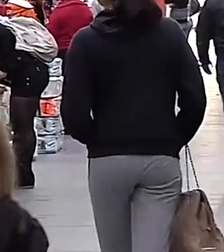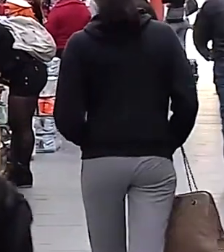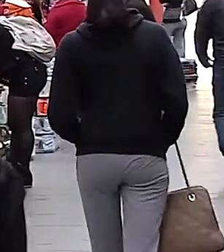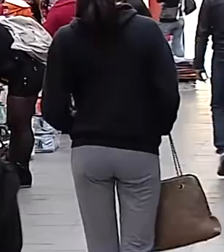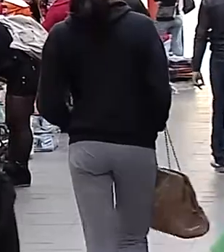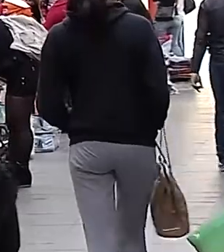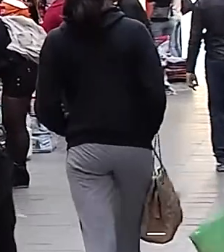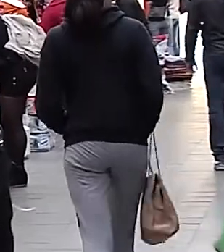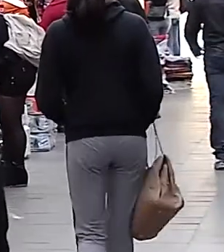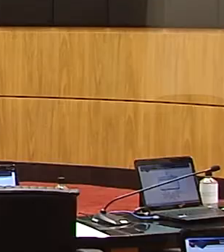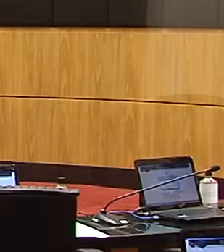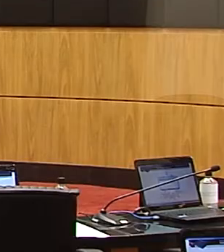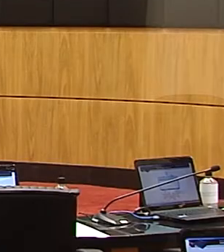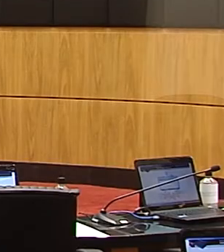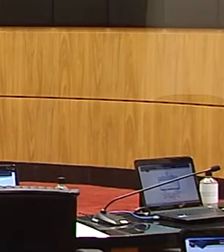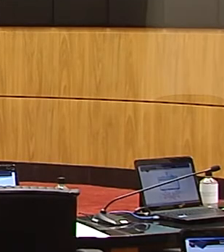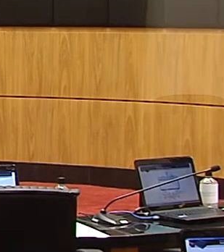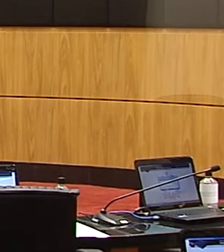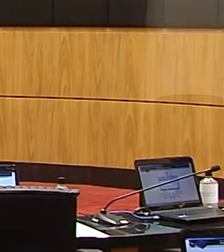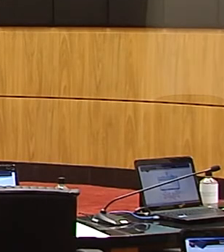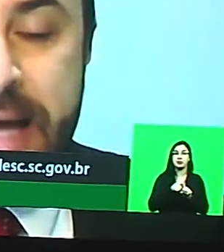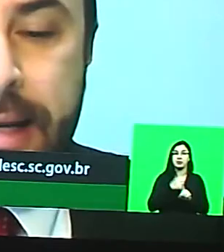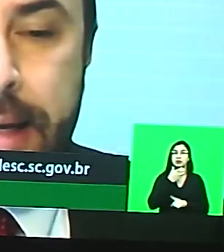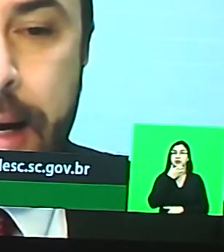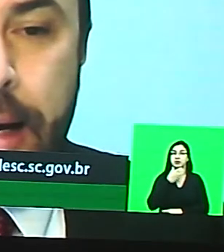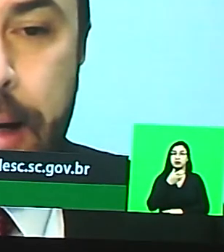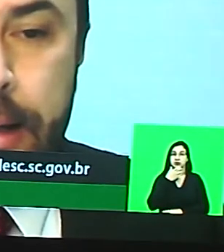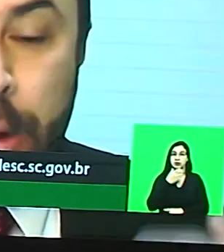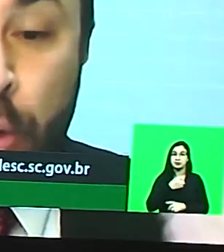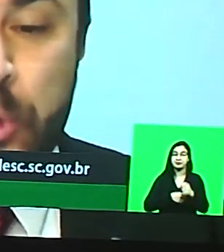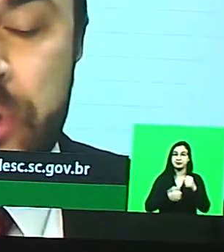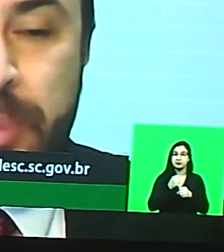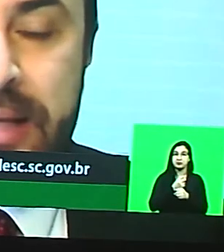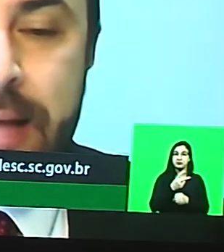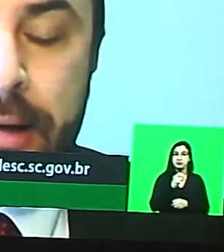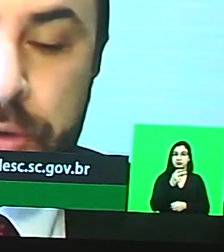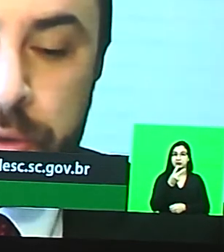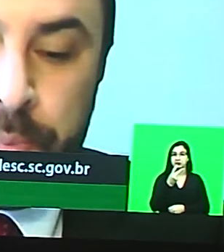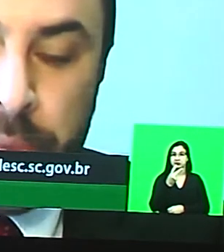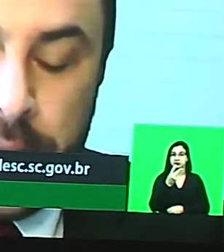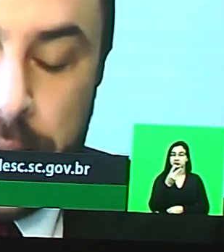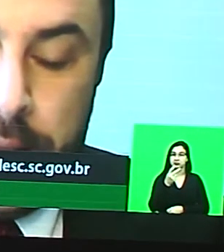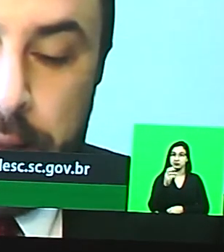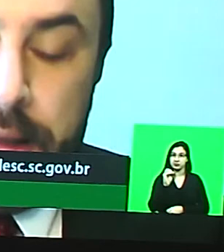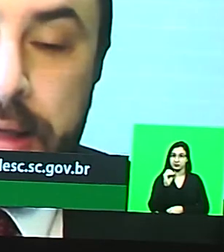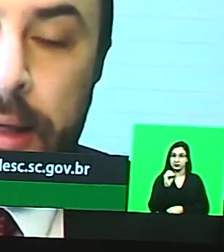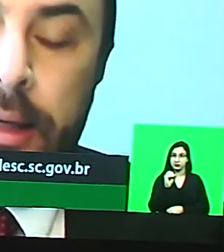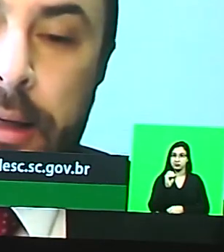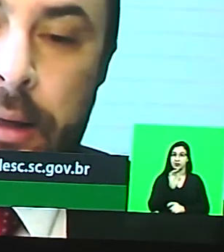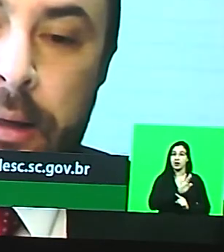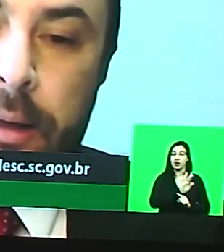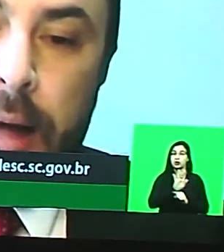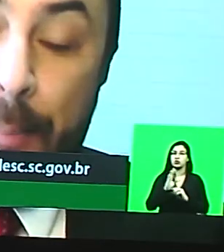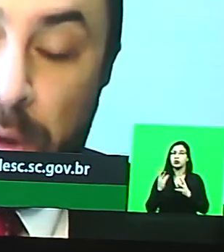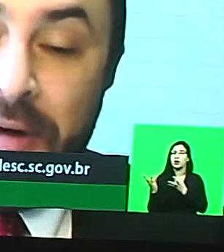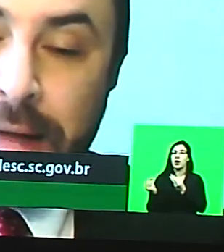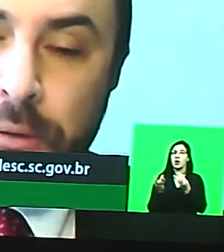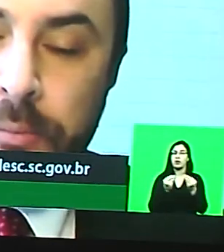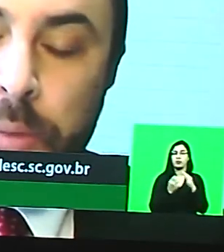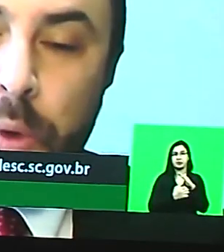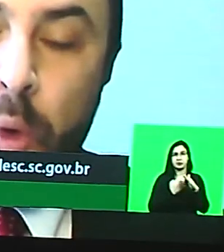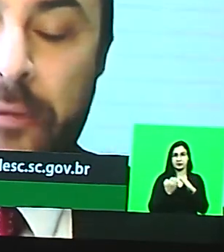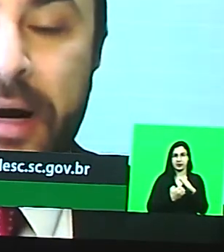nos juros e nas multas. Durante a sessão, o deputado Márcio Machado reforçou a importância de programas